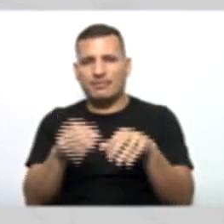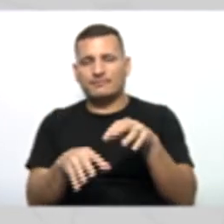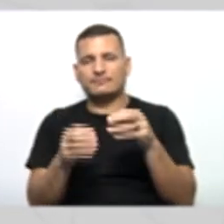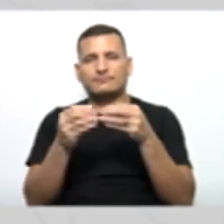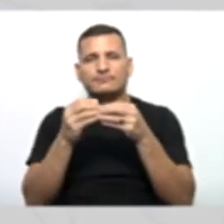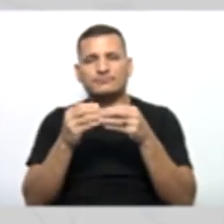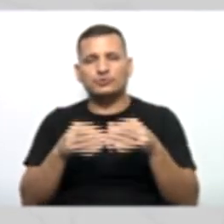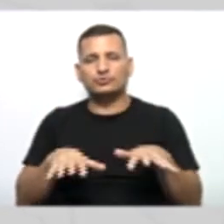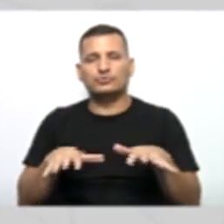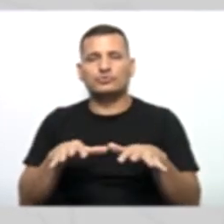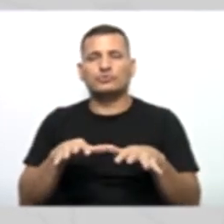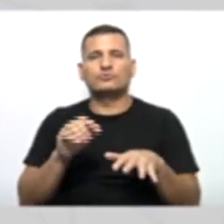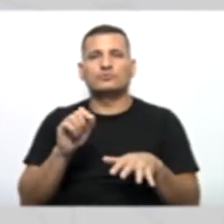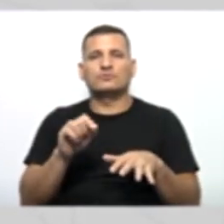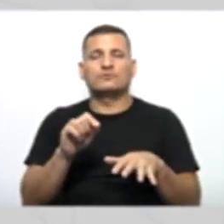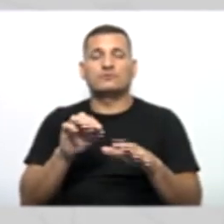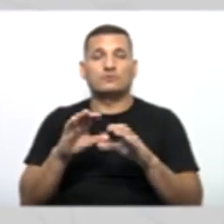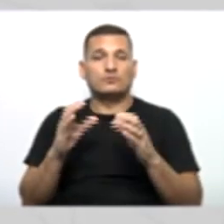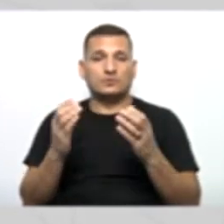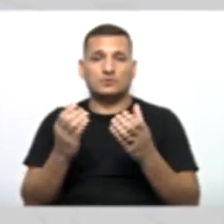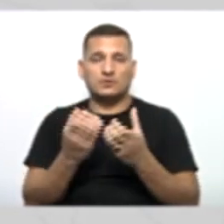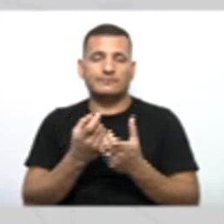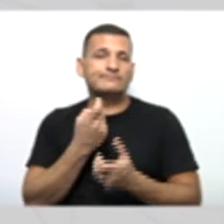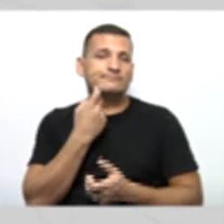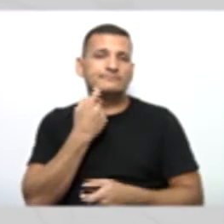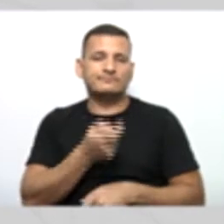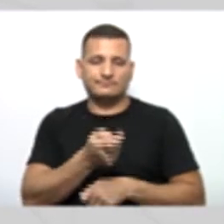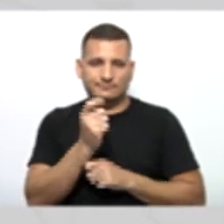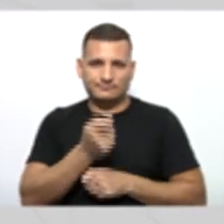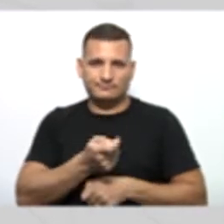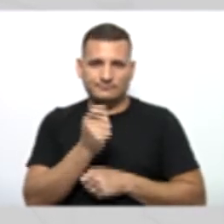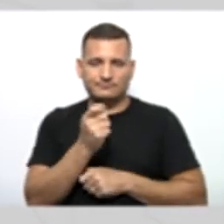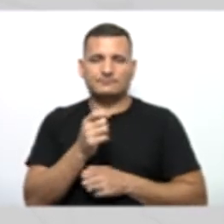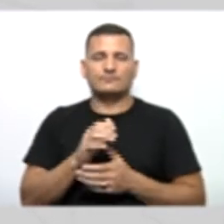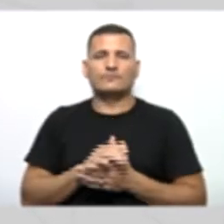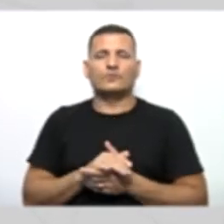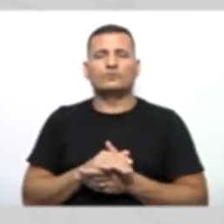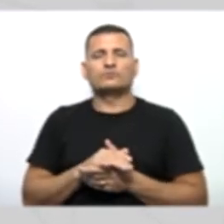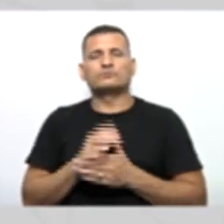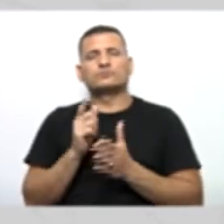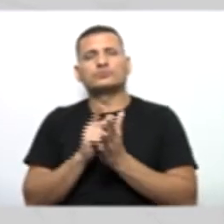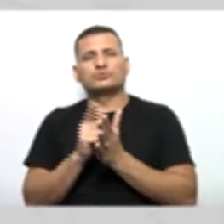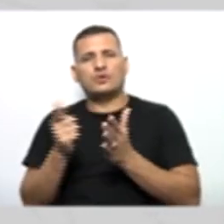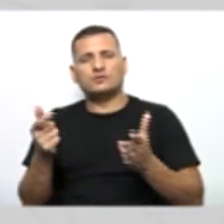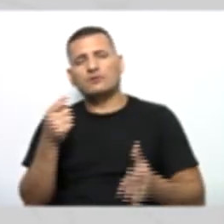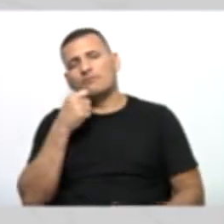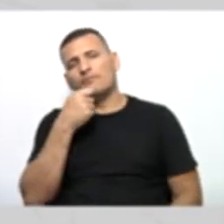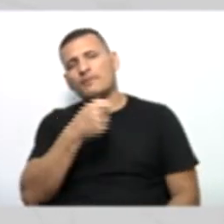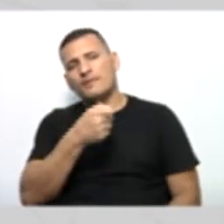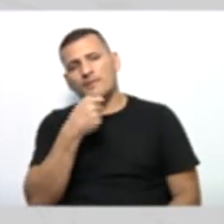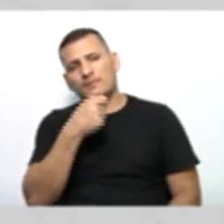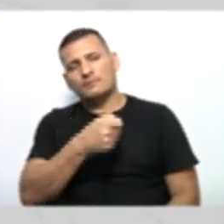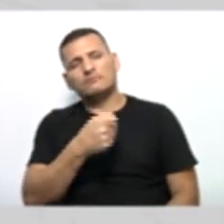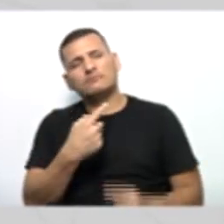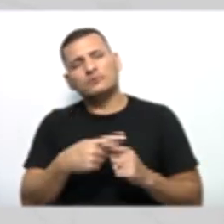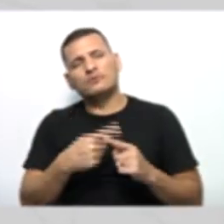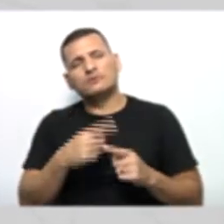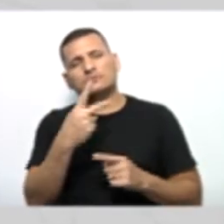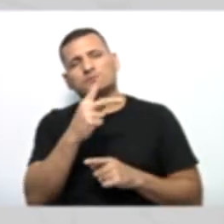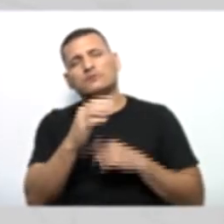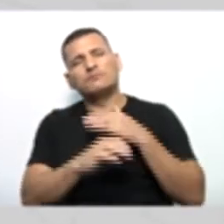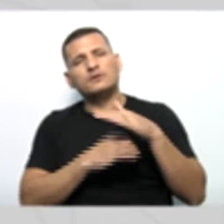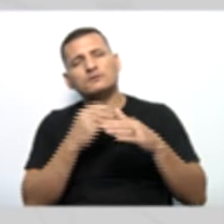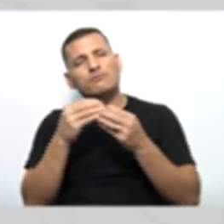uma comunidade de pescadores. Ao ser questionado por jornalistas sobre a atuação da sua empresa,